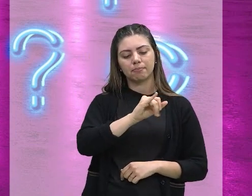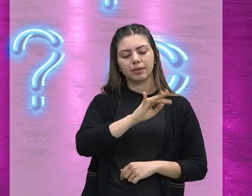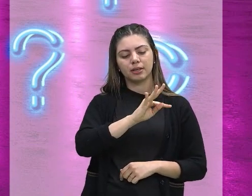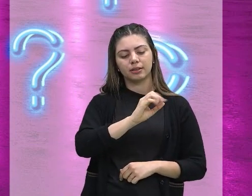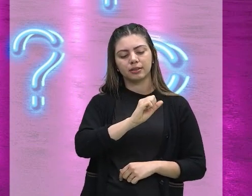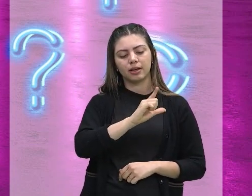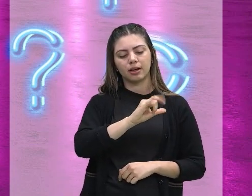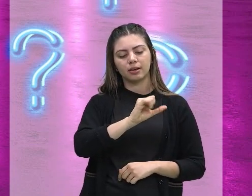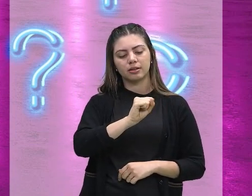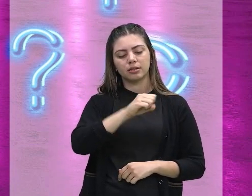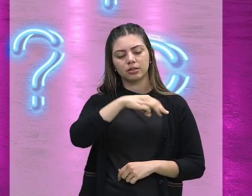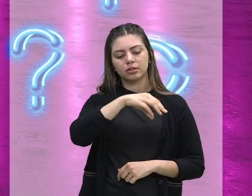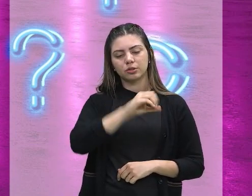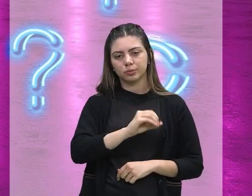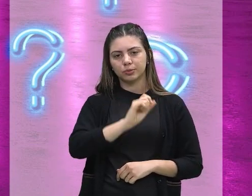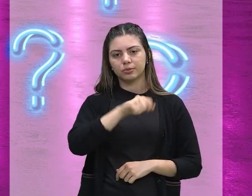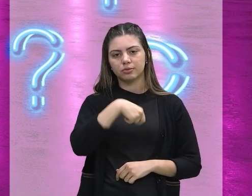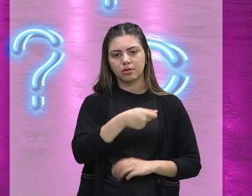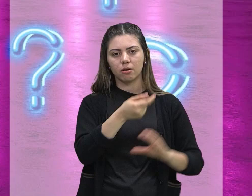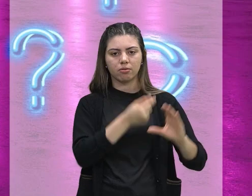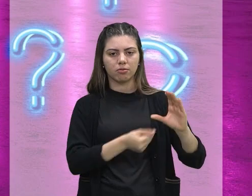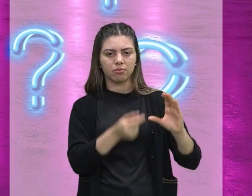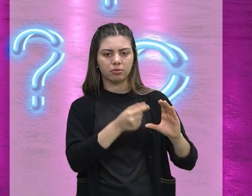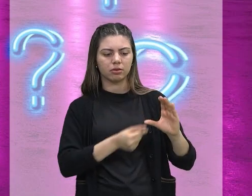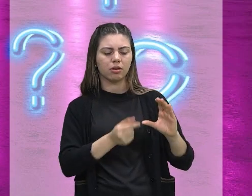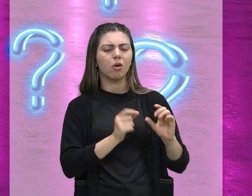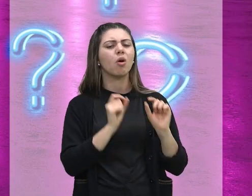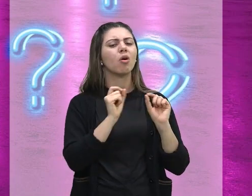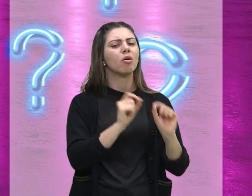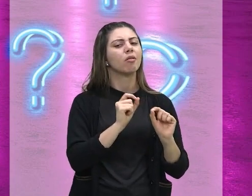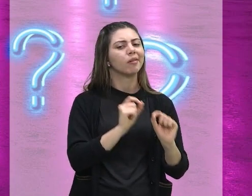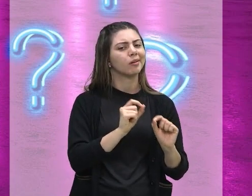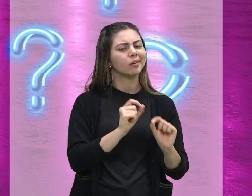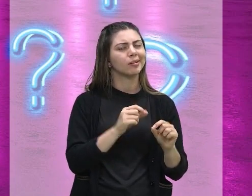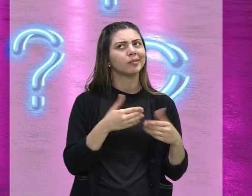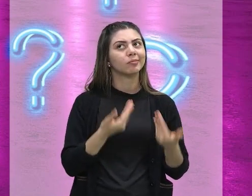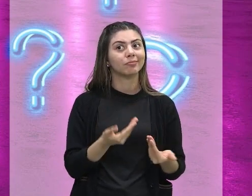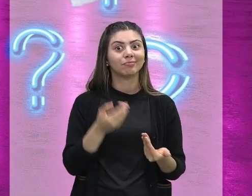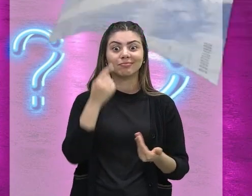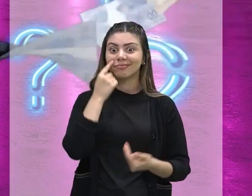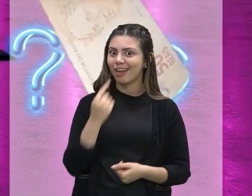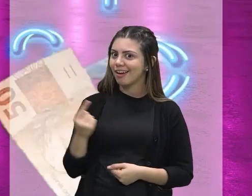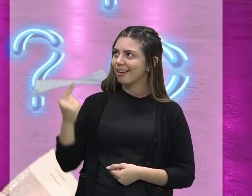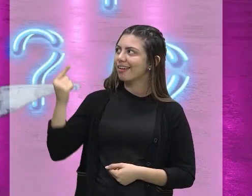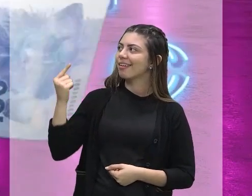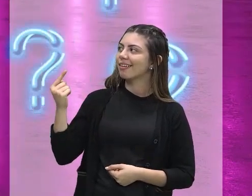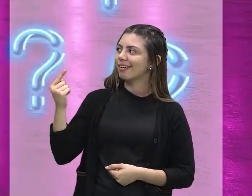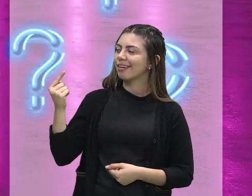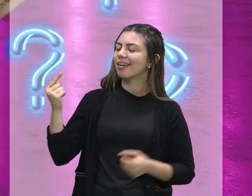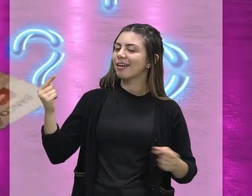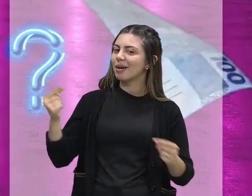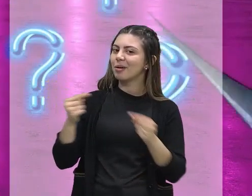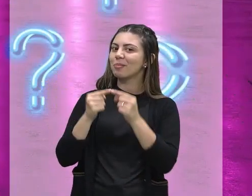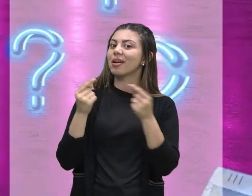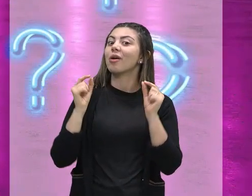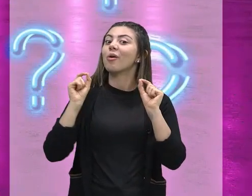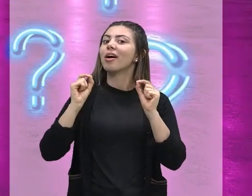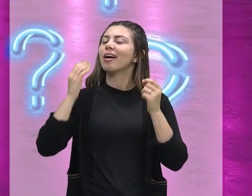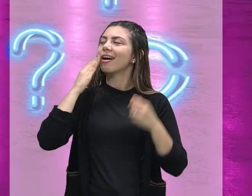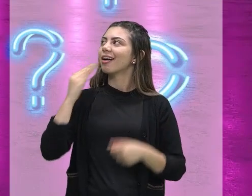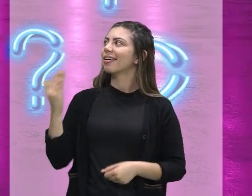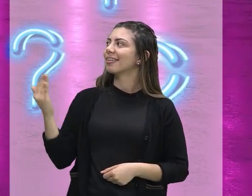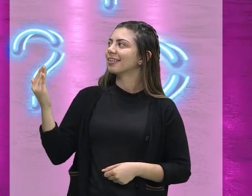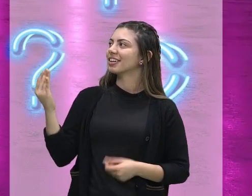capitalismo? Capital, né? Então, uma das coisas que tem a ver com o capitalismo é isso aqui, ó,